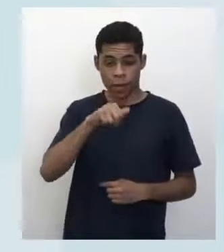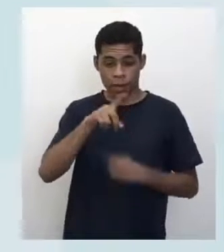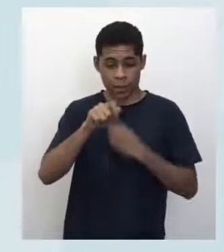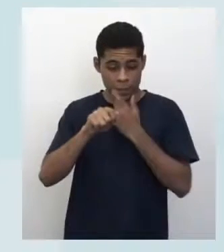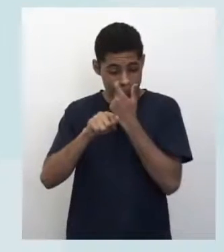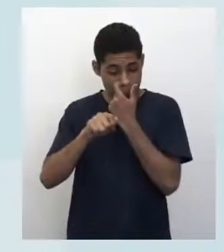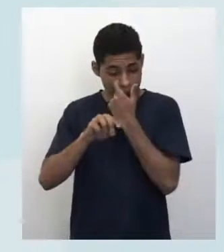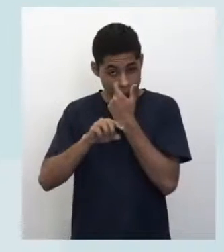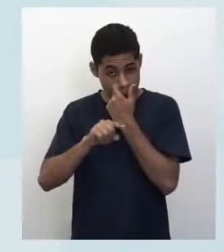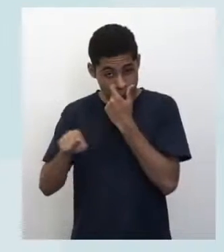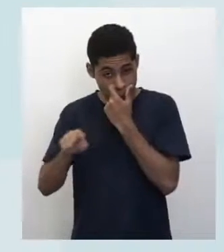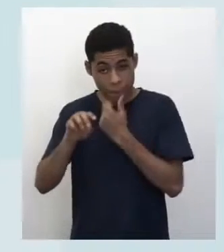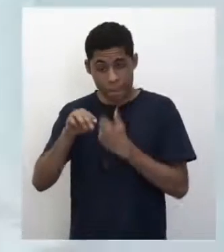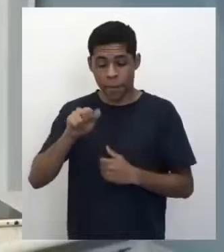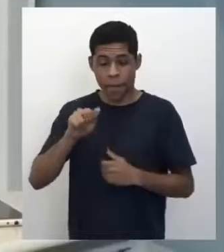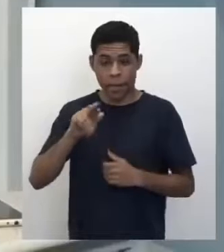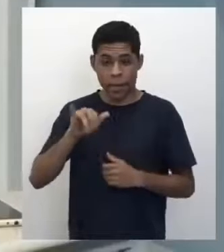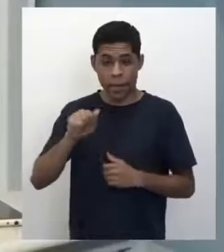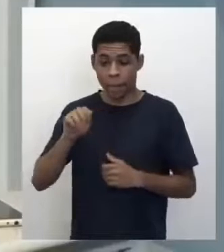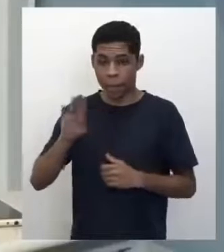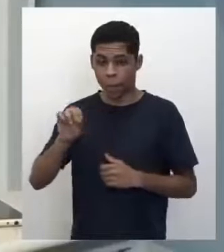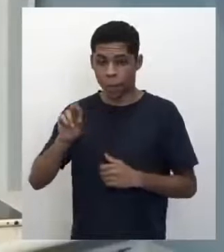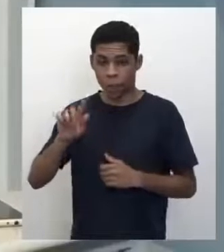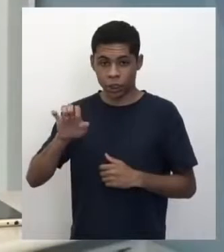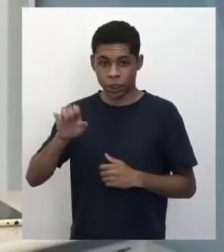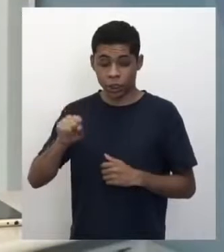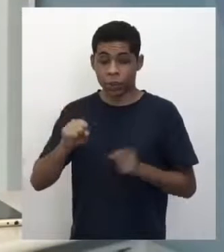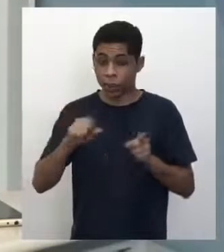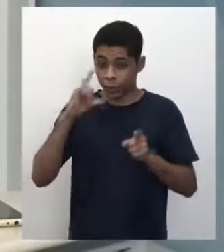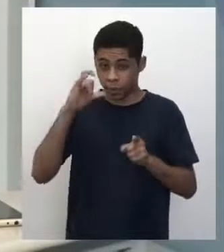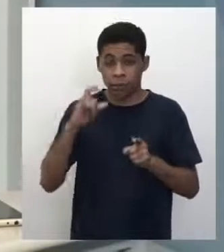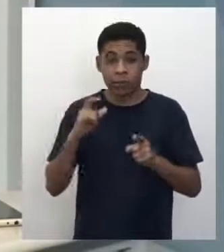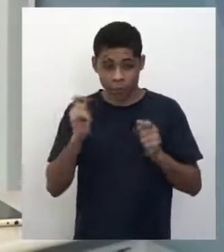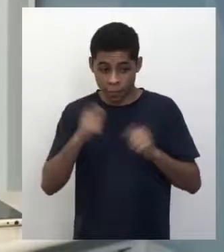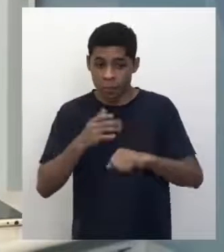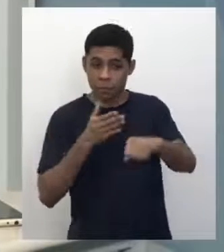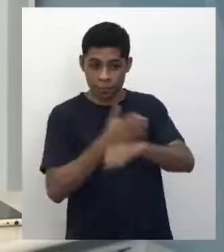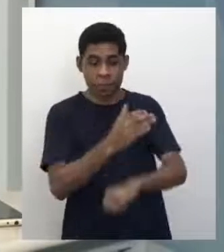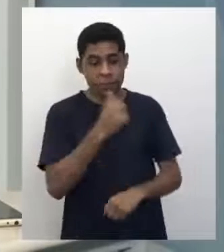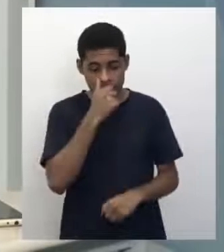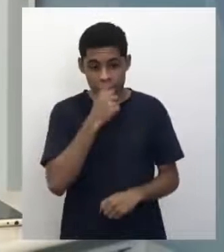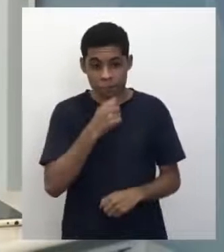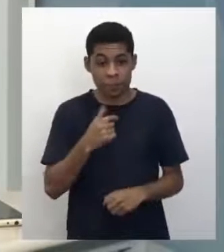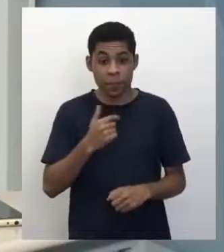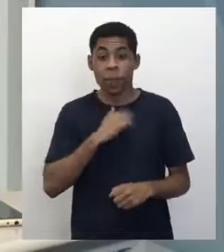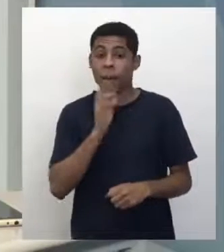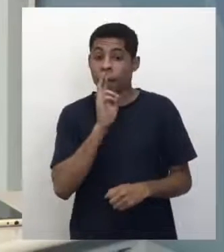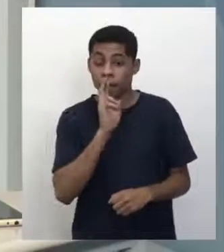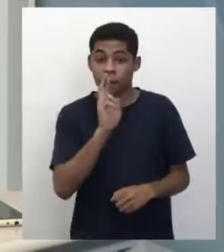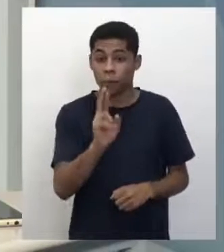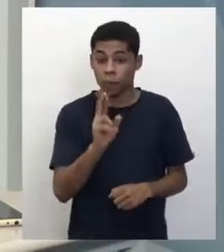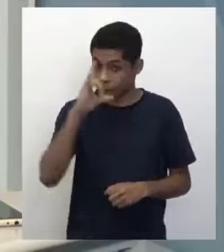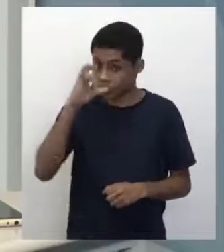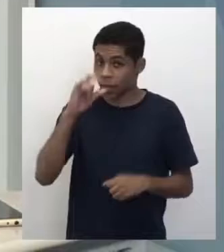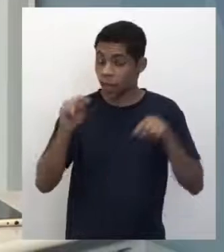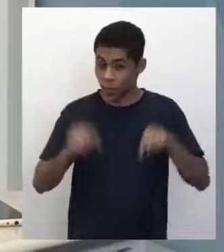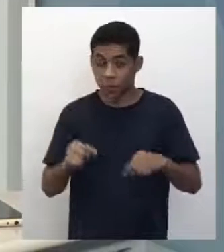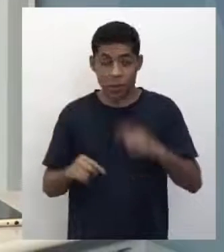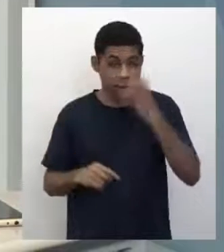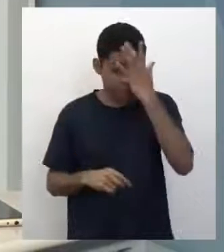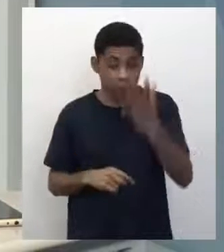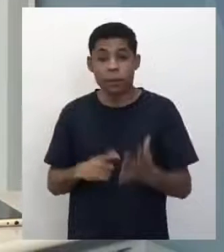Maria Borges. Marca eu lá, que agora eu aprendi a mexer no Instagram, sabe, professor? Agora eu respondo, tá? Tem